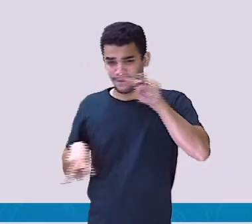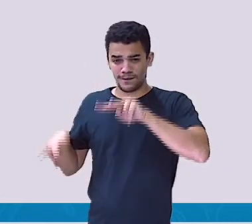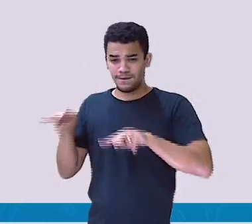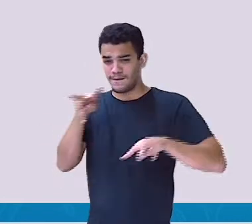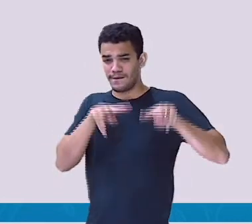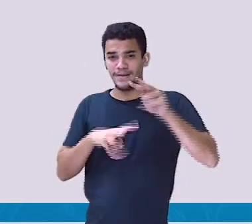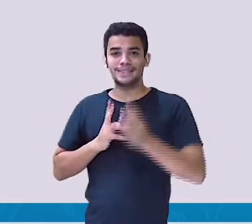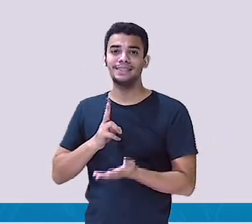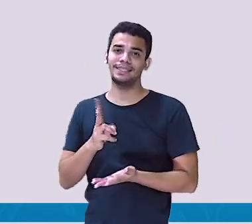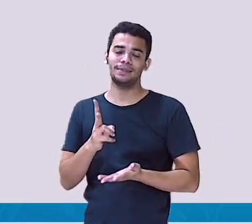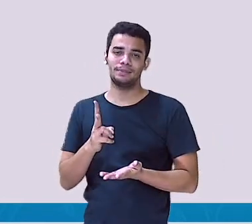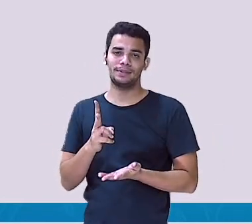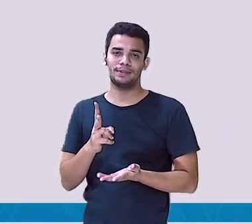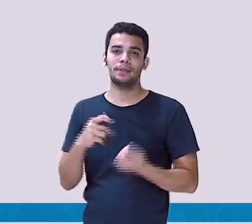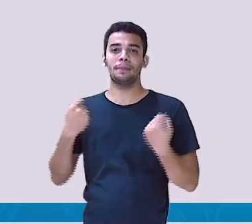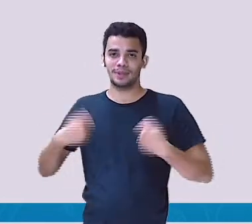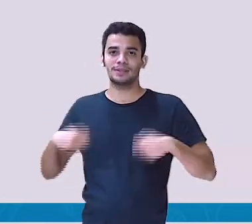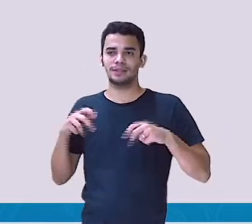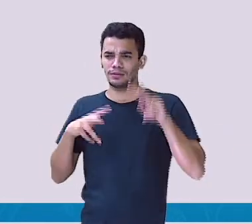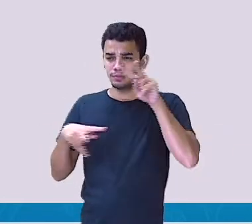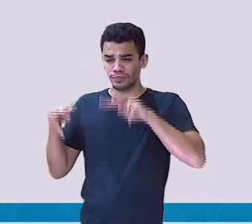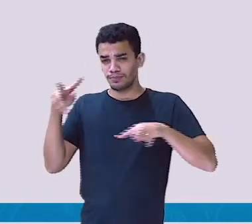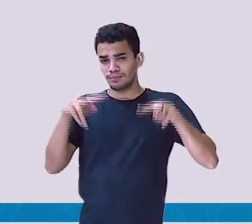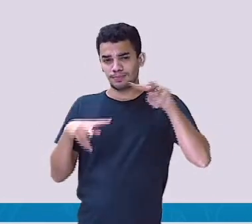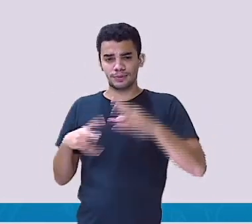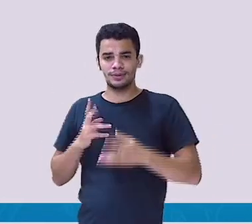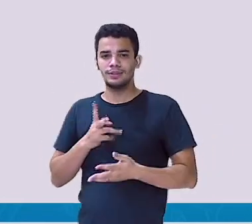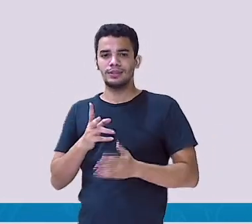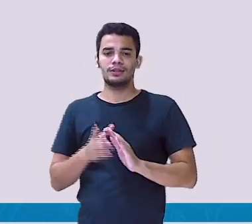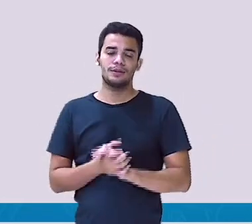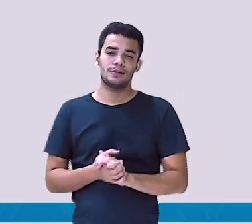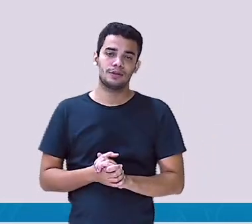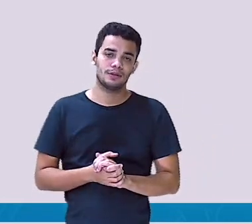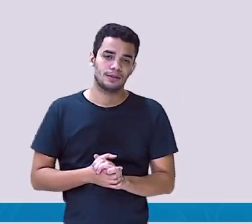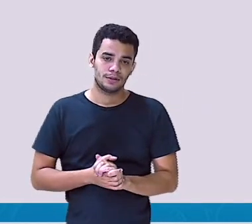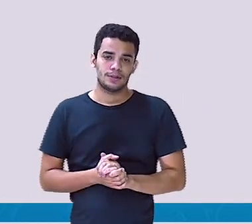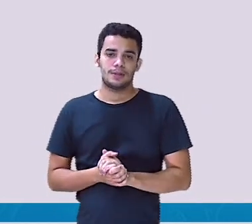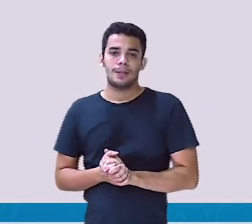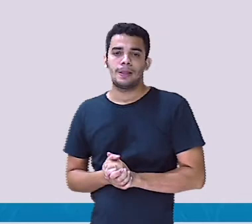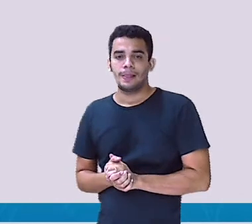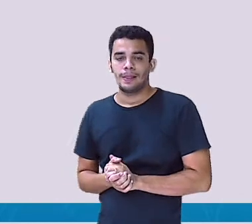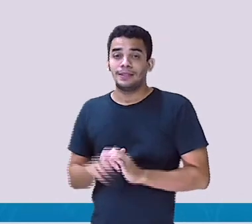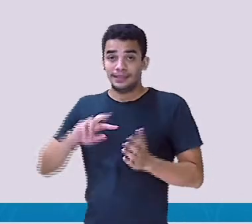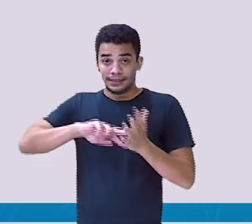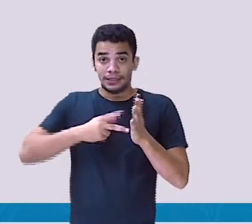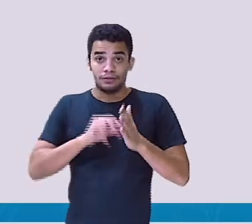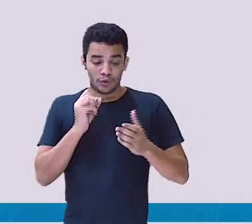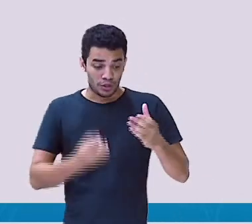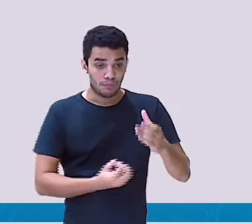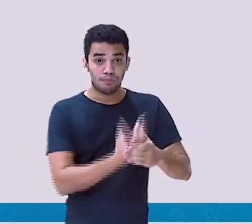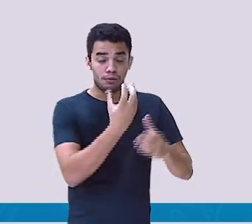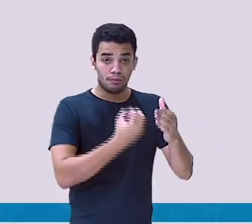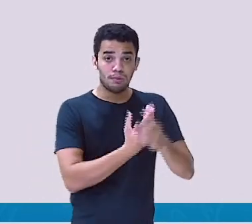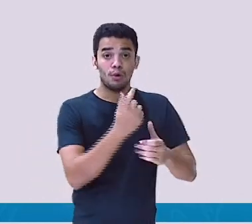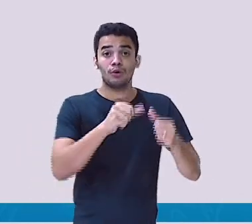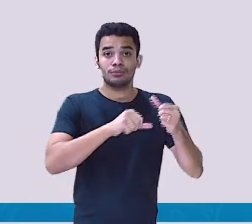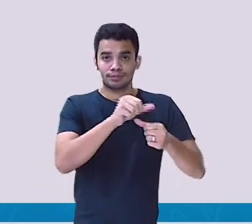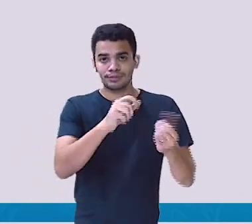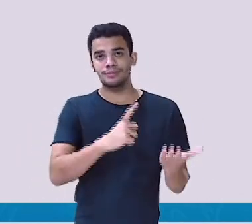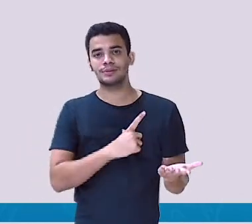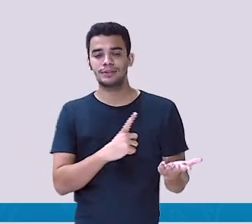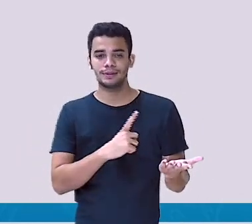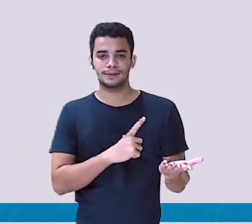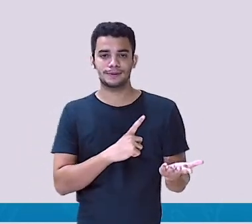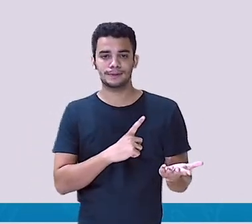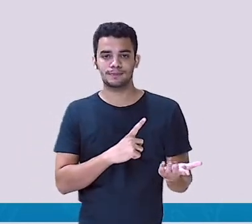energia. Então, é renovável? É. O vento também não acaba. E a gente tem a própria água. A água é